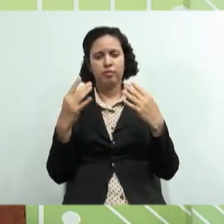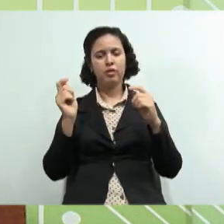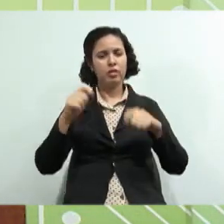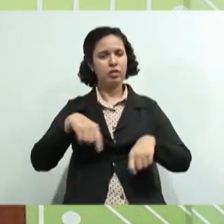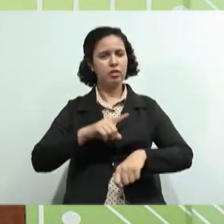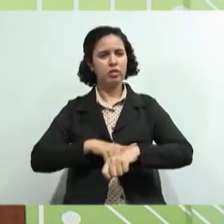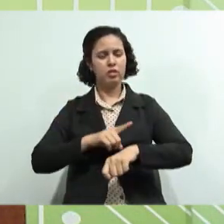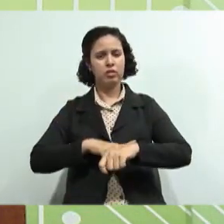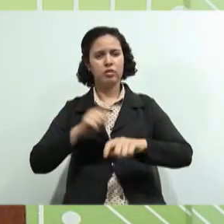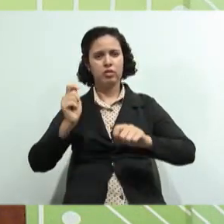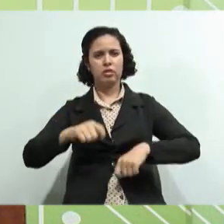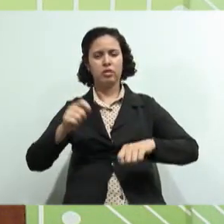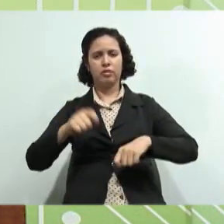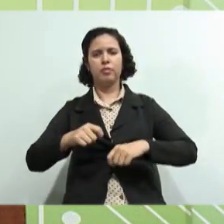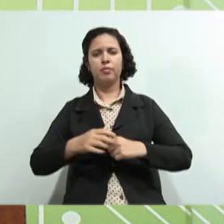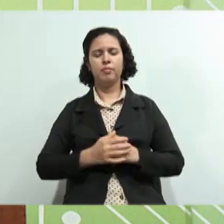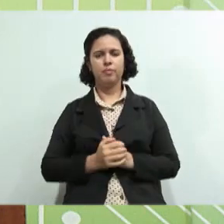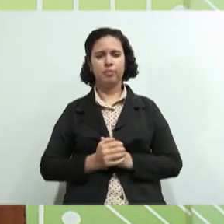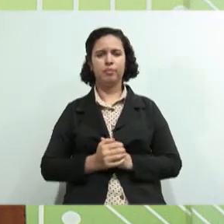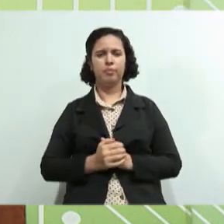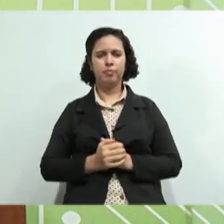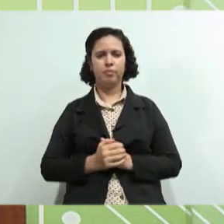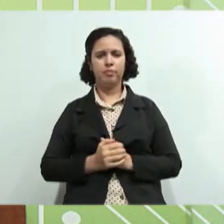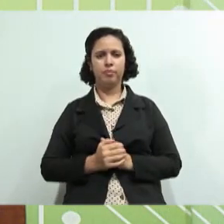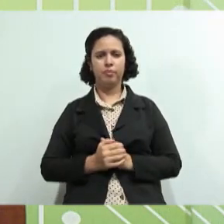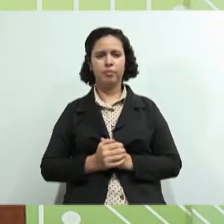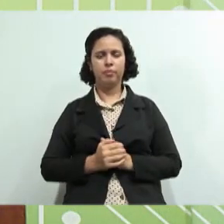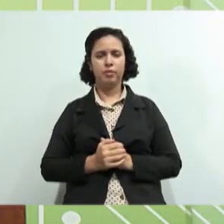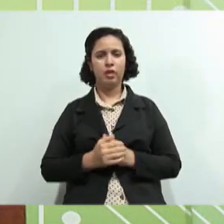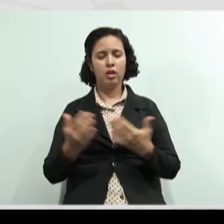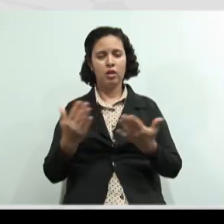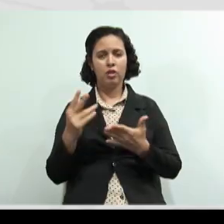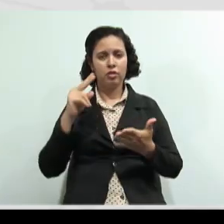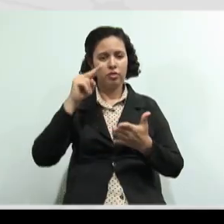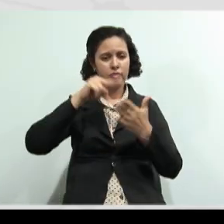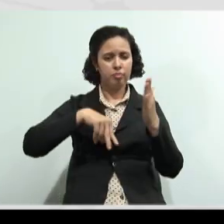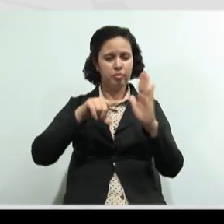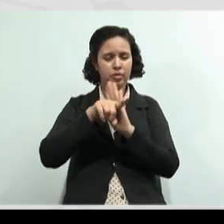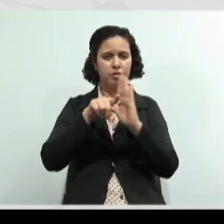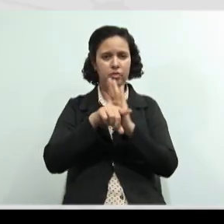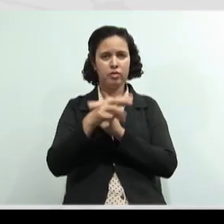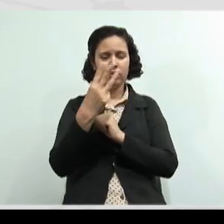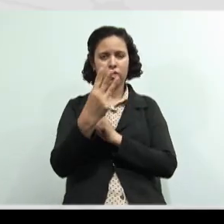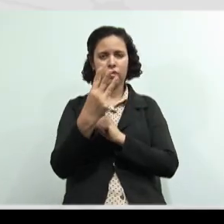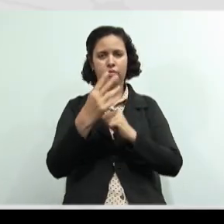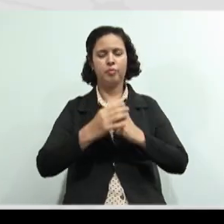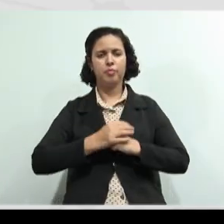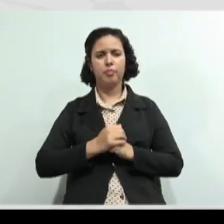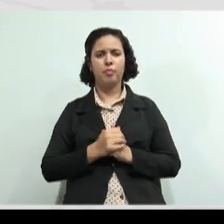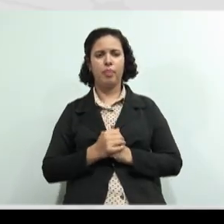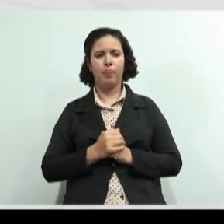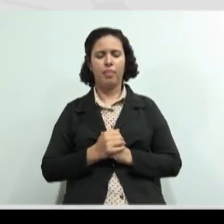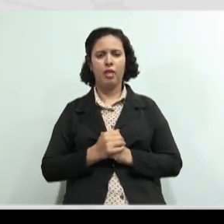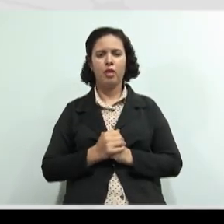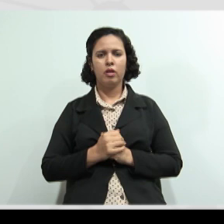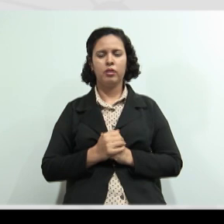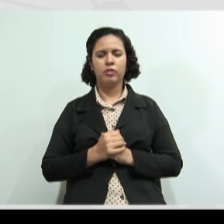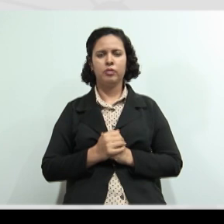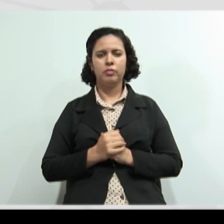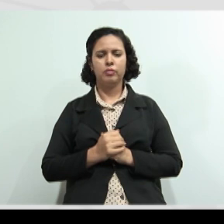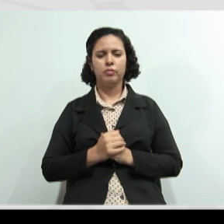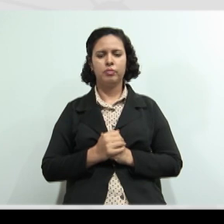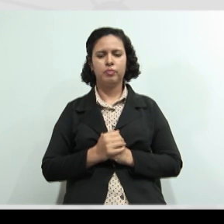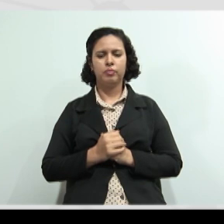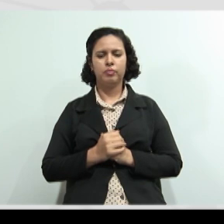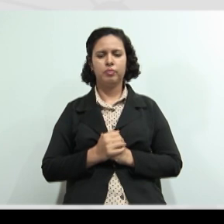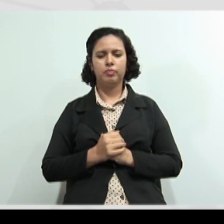tempo. Temos outras perguntas para comentar, tá bom? Vamos ler a pergunta número 3? Aqui na pergunta número 3 nós lemos assim: a produção